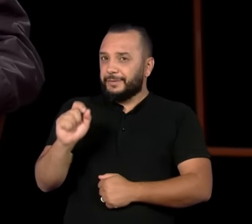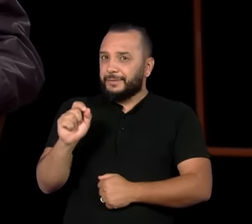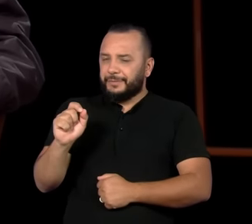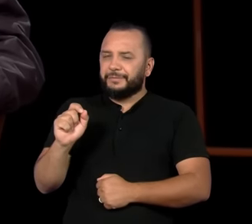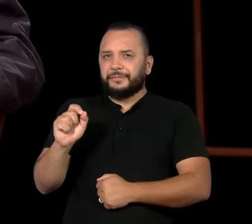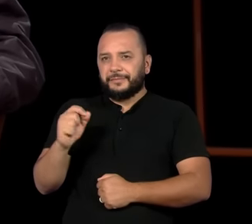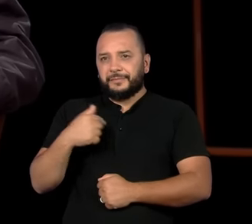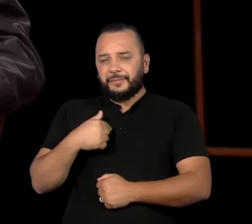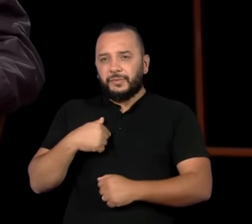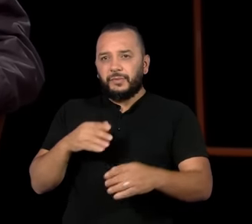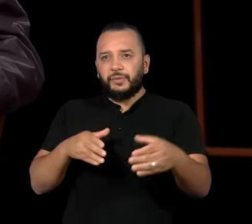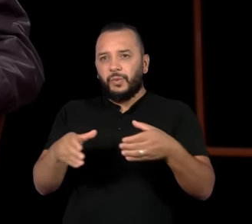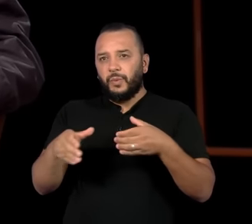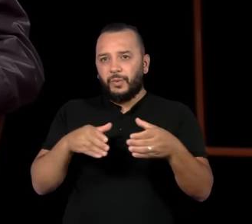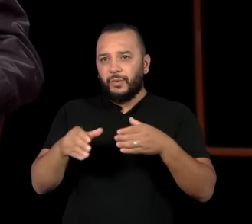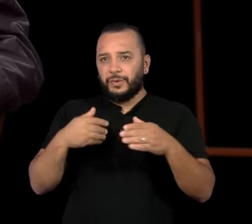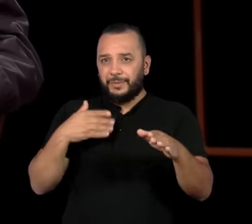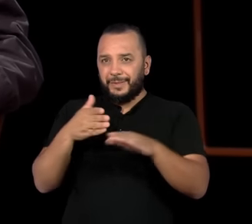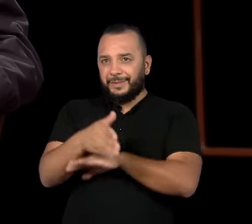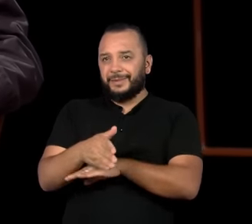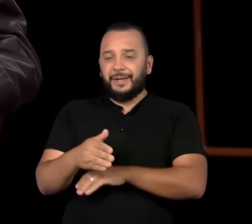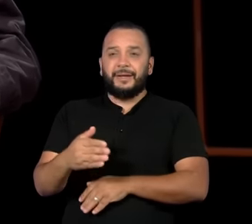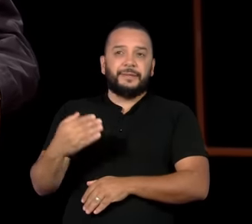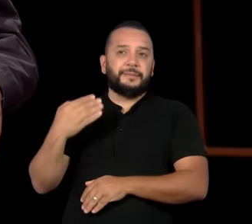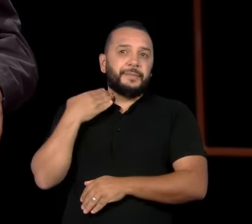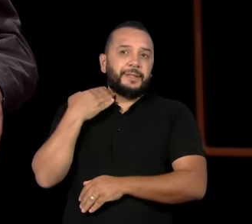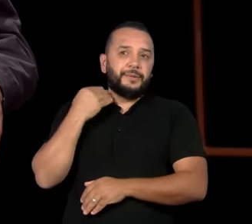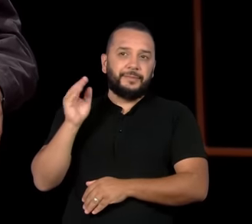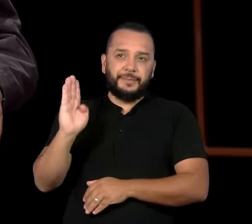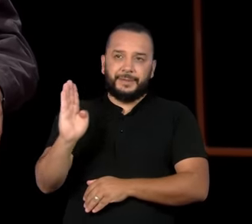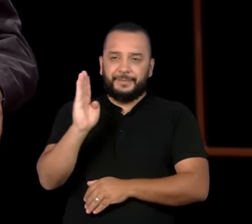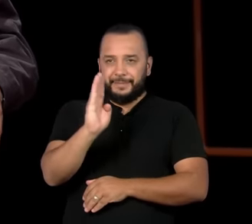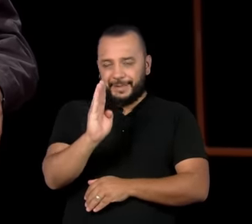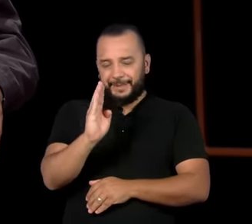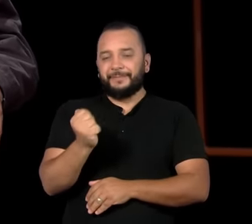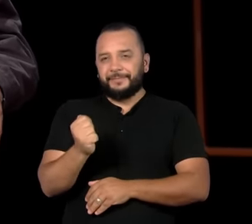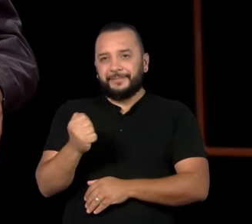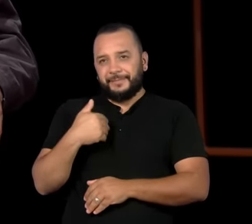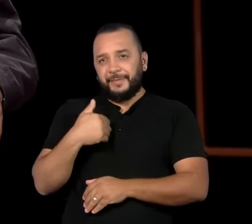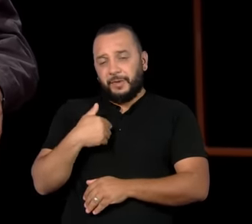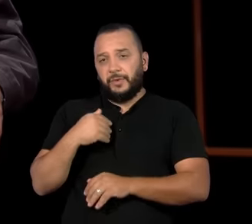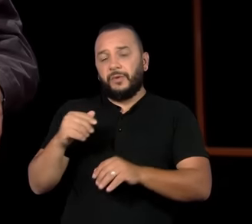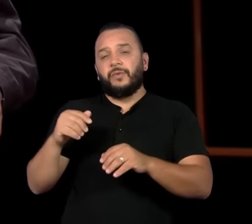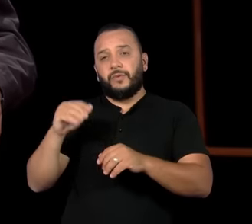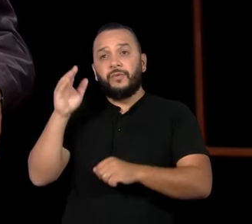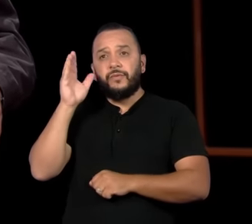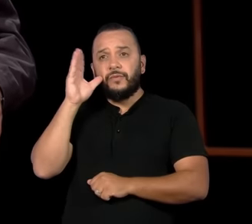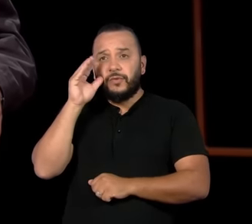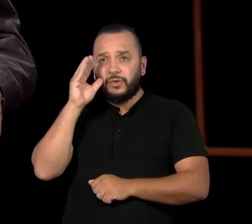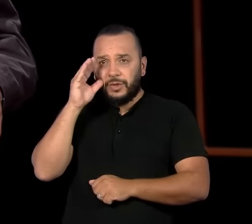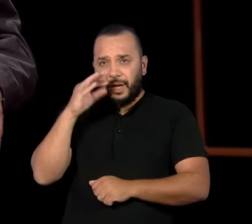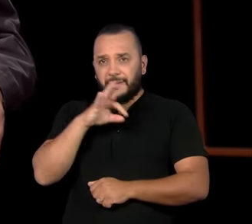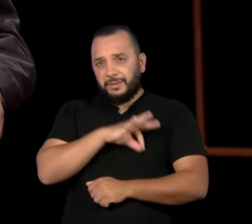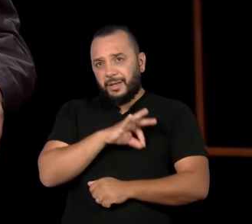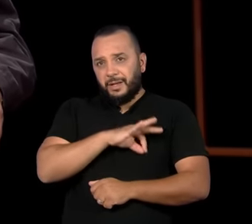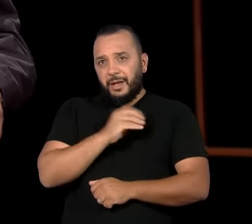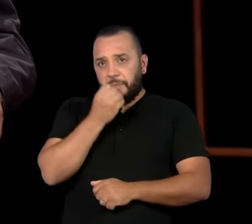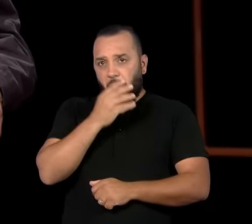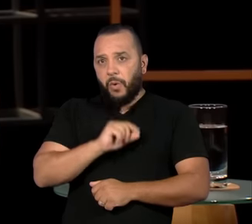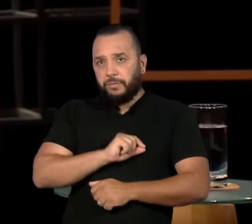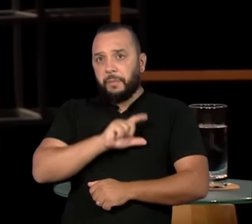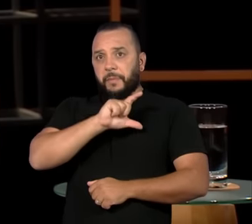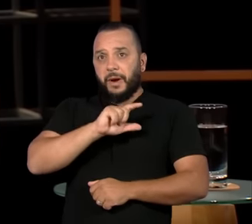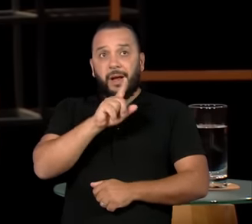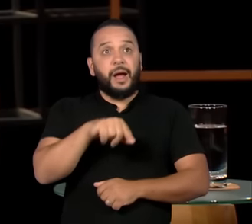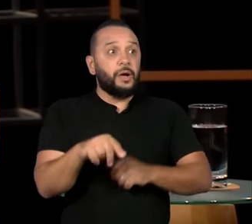de fazer concurso para entrar no Banco do Brasil. Tinha uma chance de entrar como funcionário, ganhando um salário maior e tal. Era o sonho de